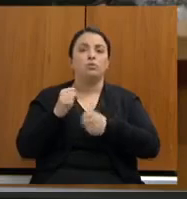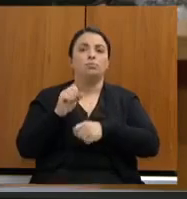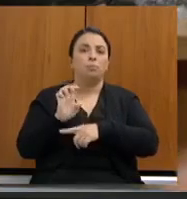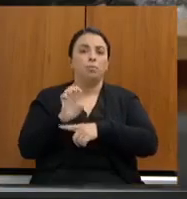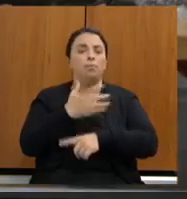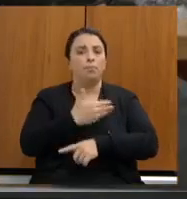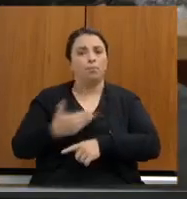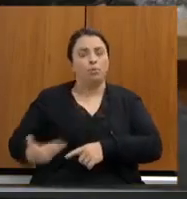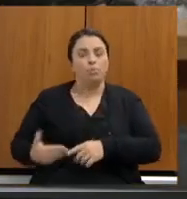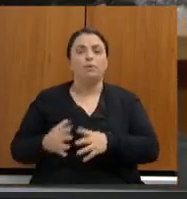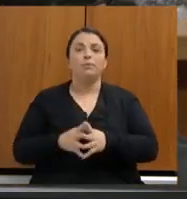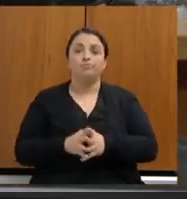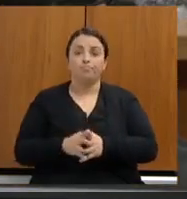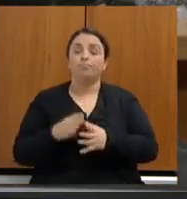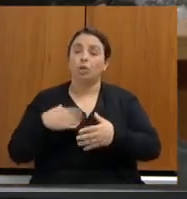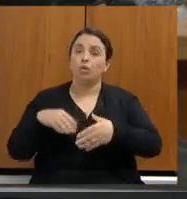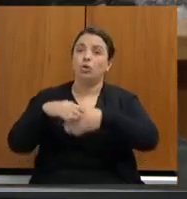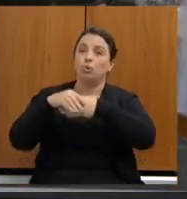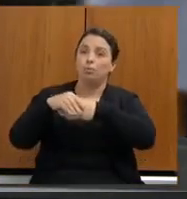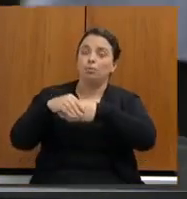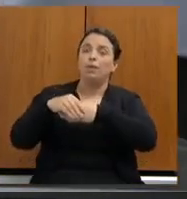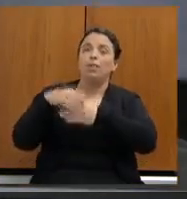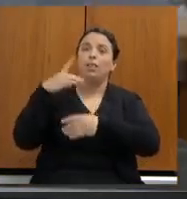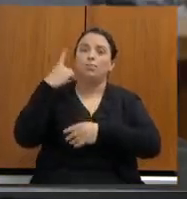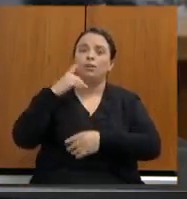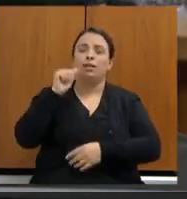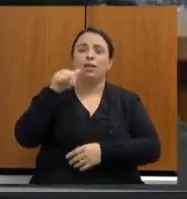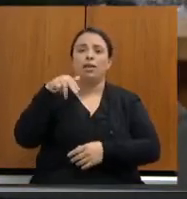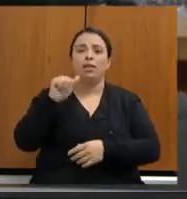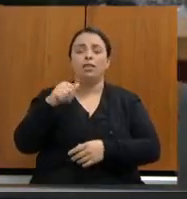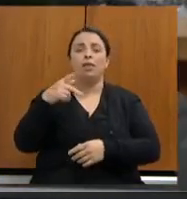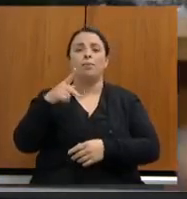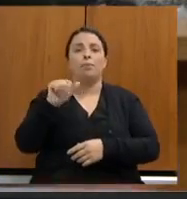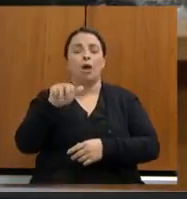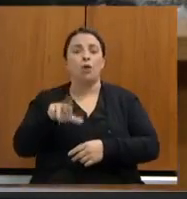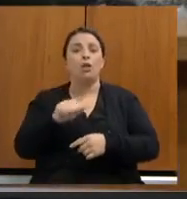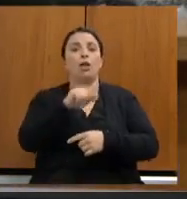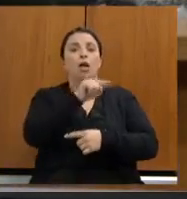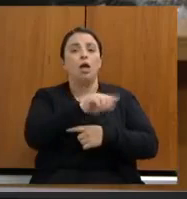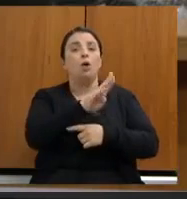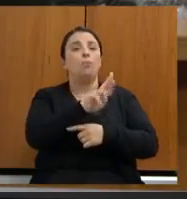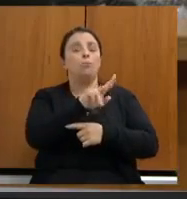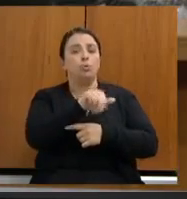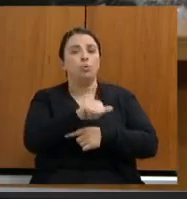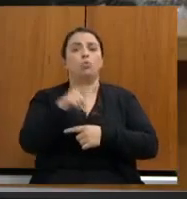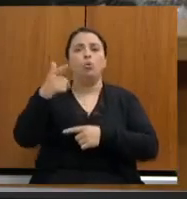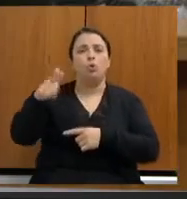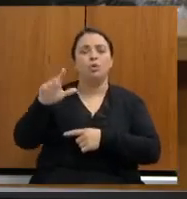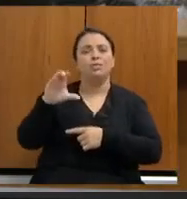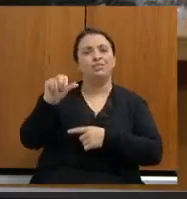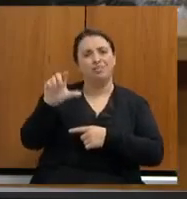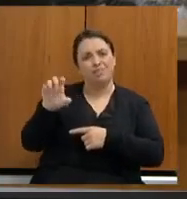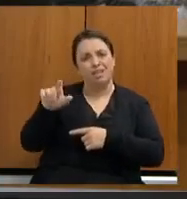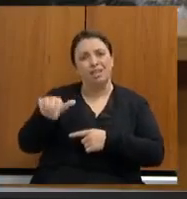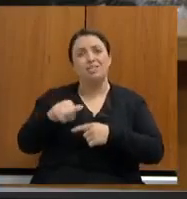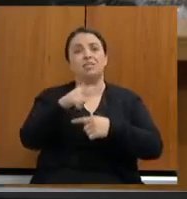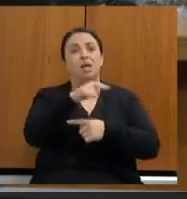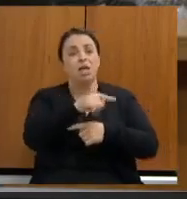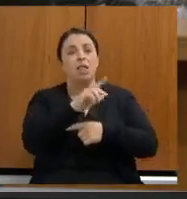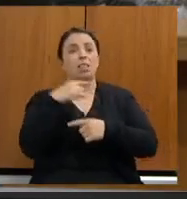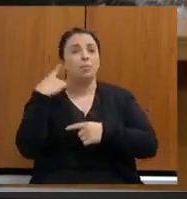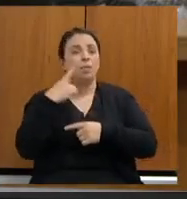nossos cumprimentos aqui a deputada Ana Paula Deputado Bruno engler deputada celise laviola Deputado